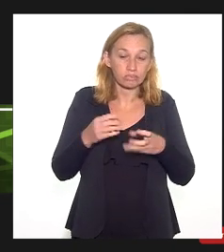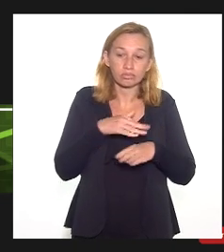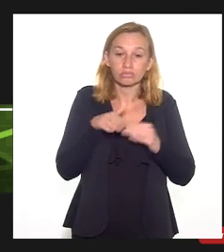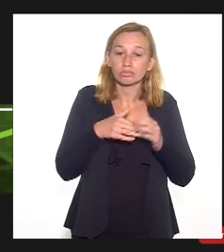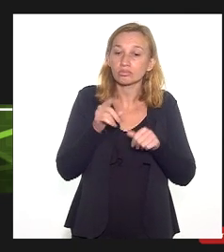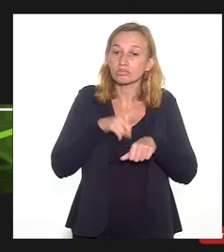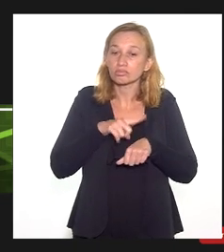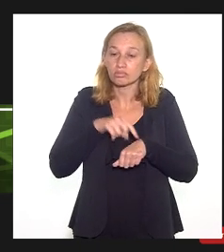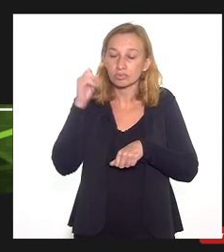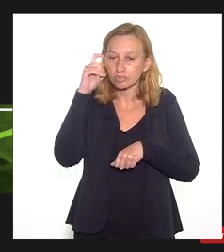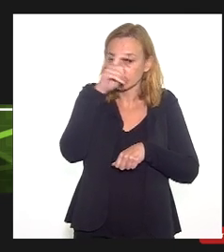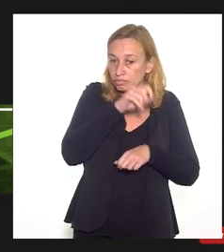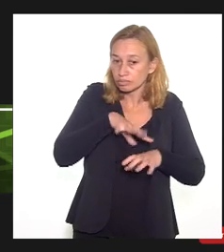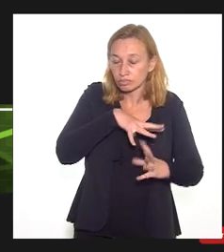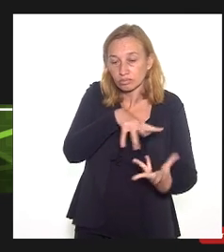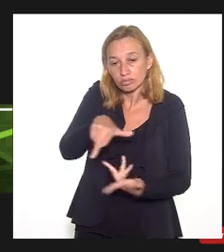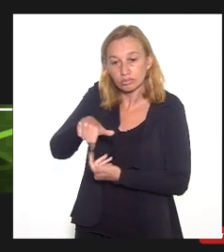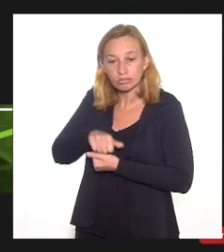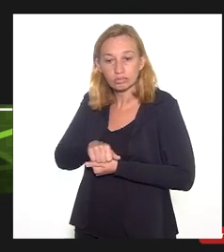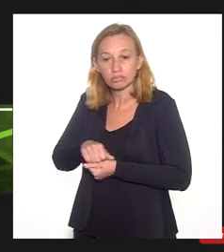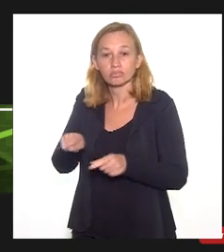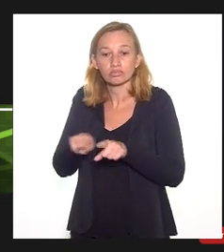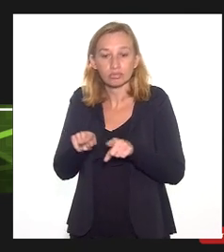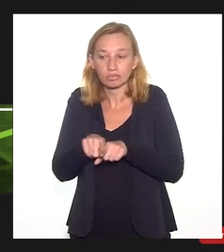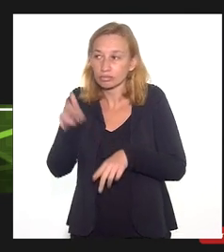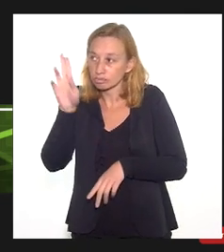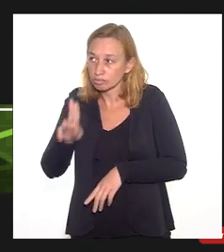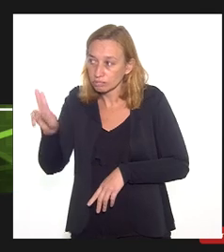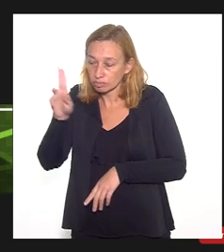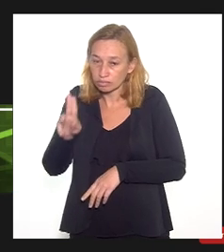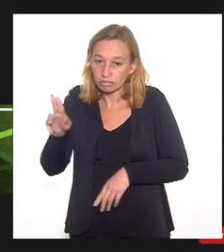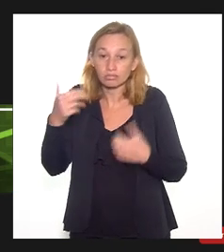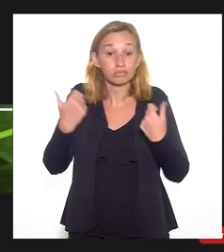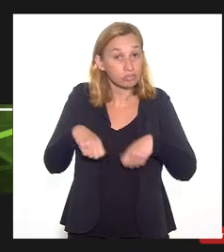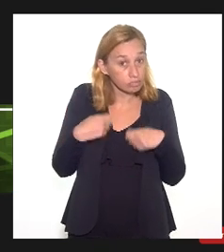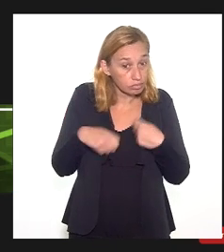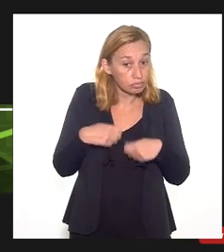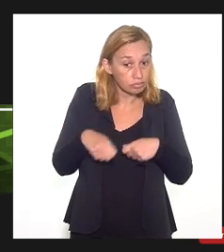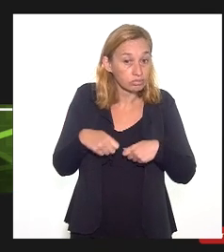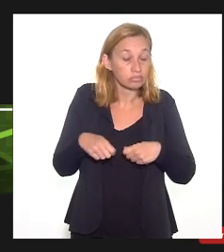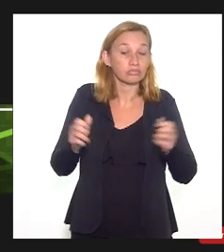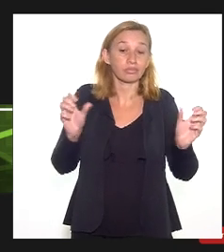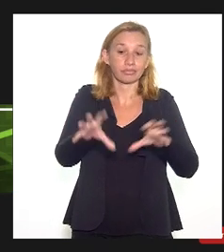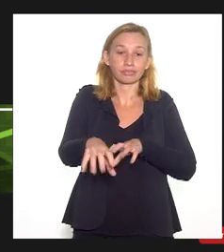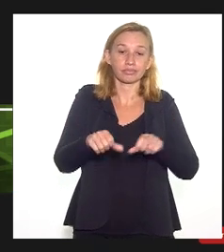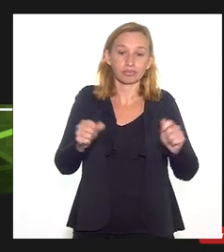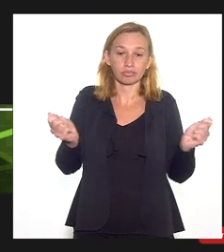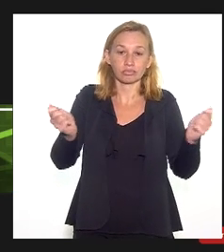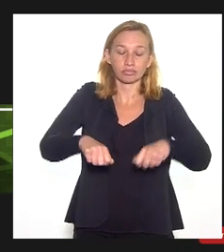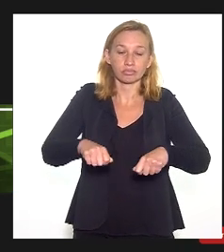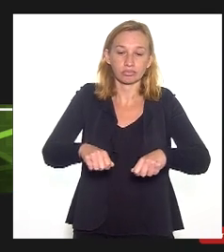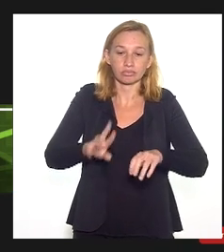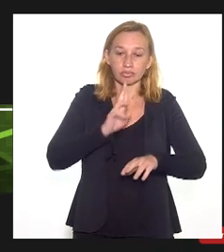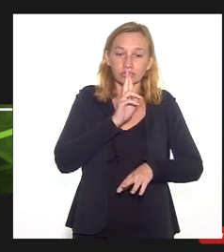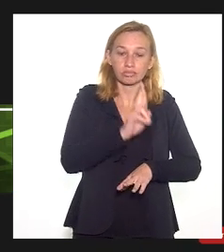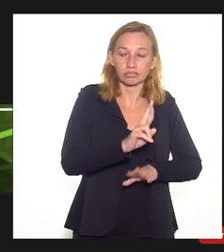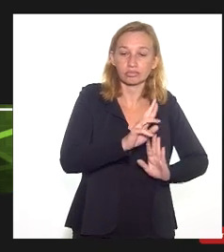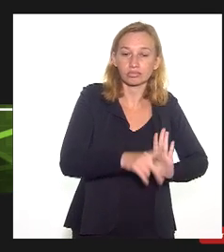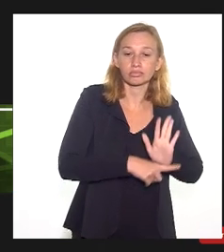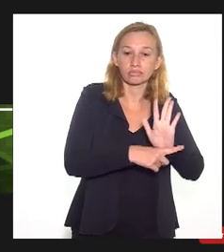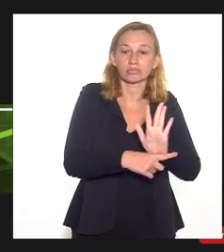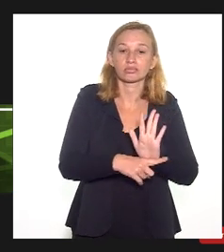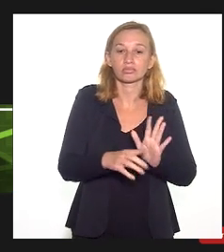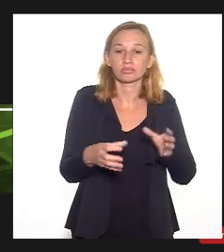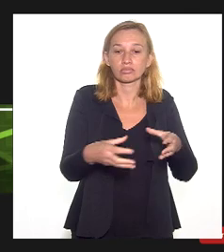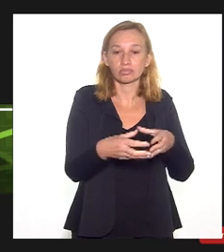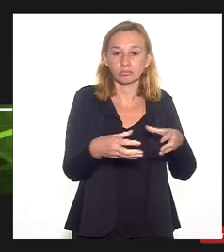momento difícil em o mundo está passando e a universidade também precisa ter a capacidade de responder e atender a